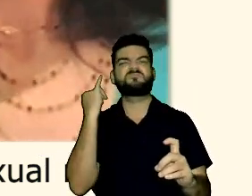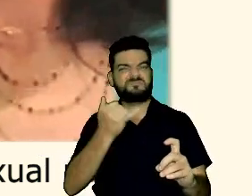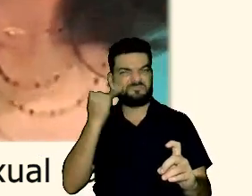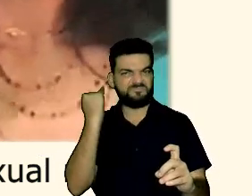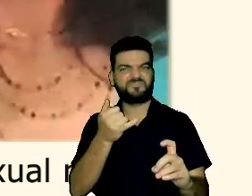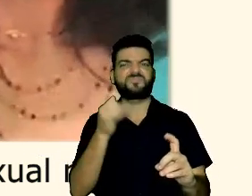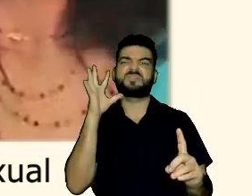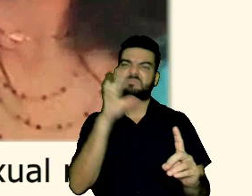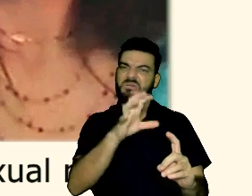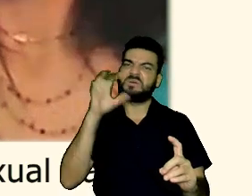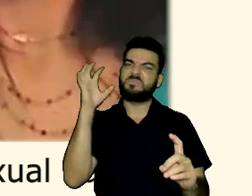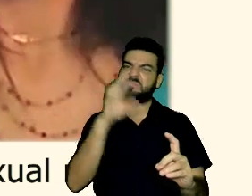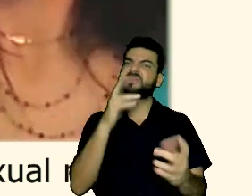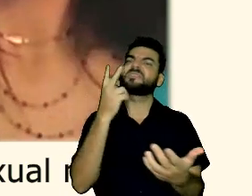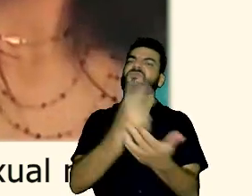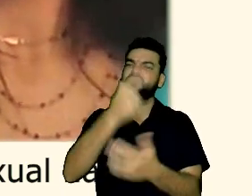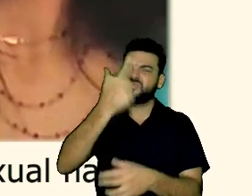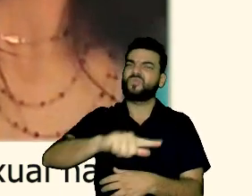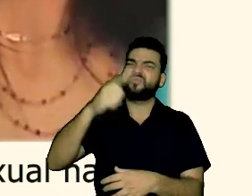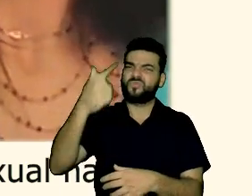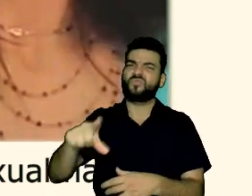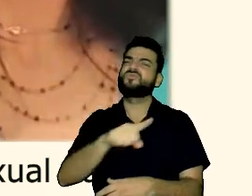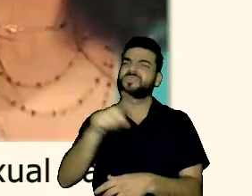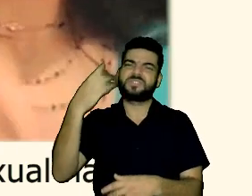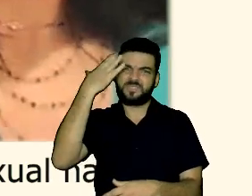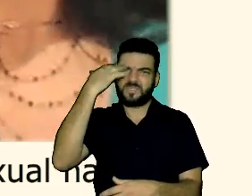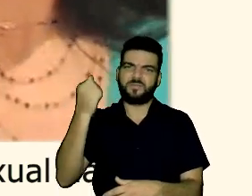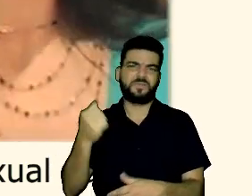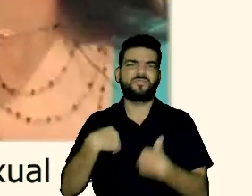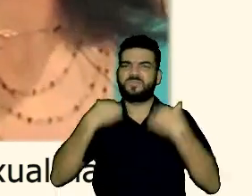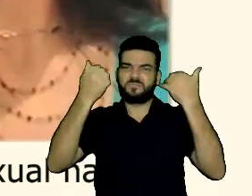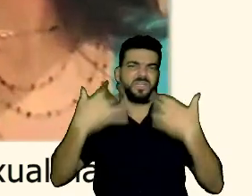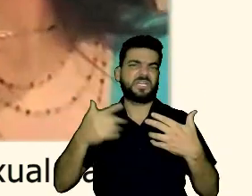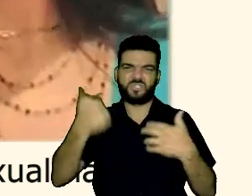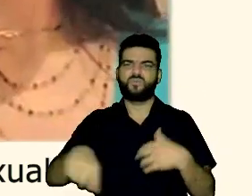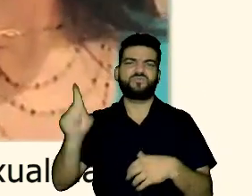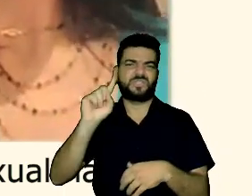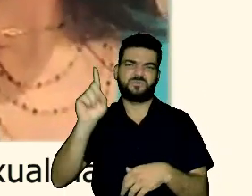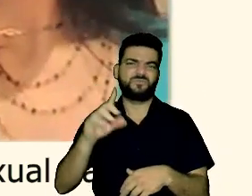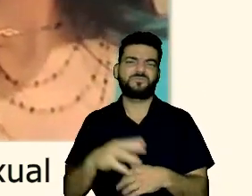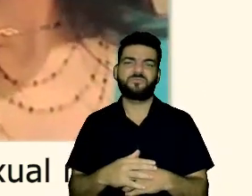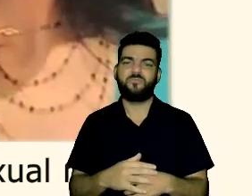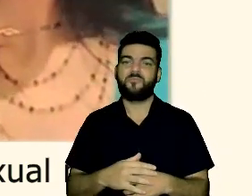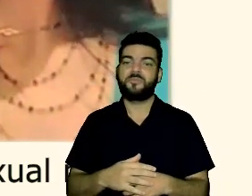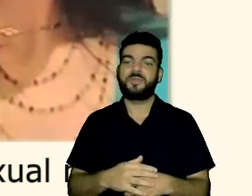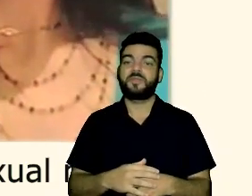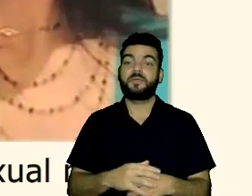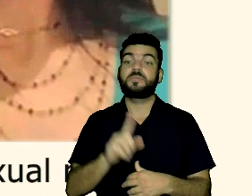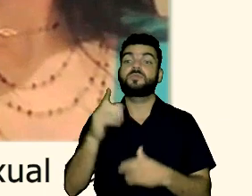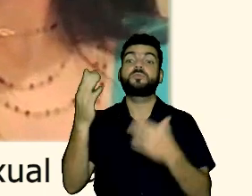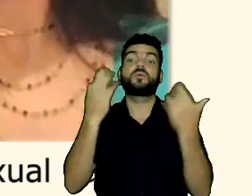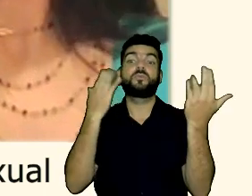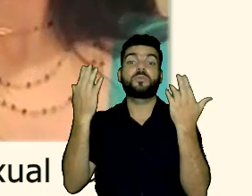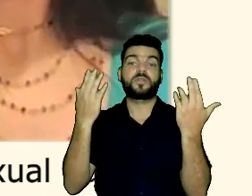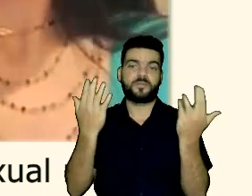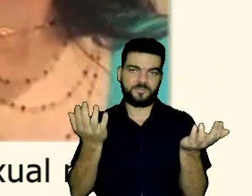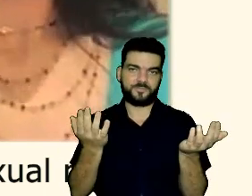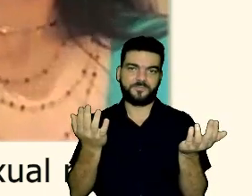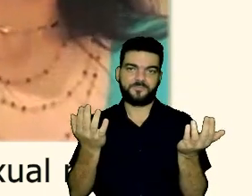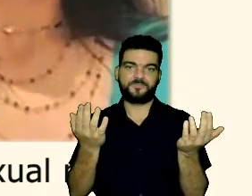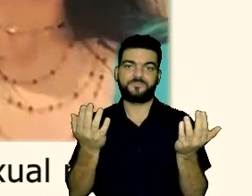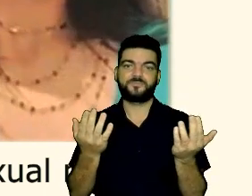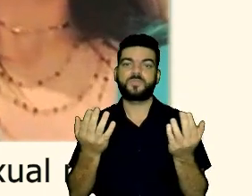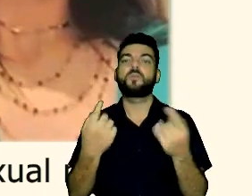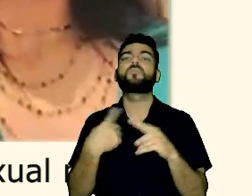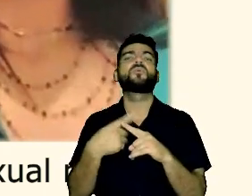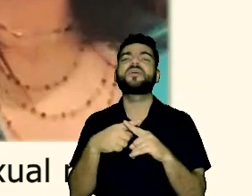aquela exposição constante e repetida, como todos já falaram ontem, não vou me atentar muito a isso, mas é importante